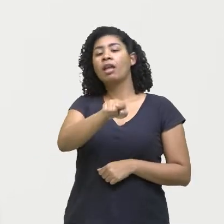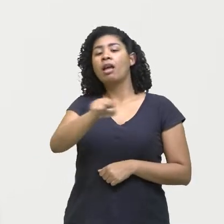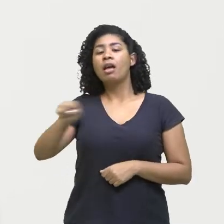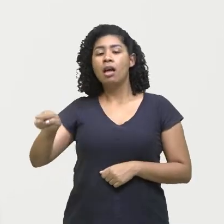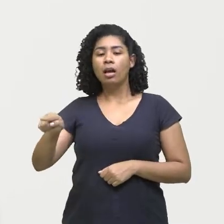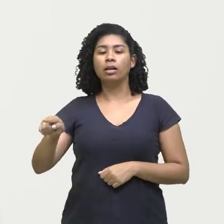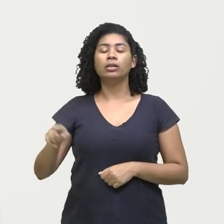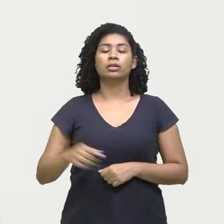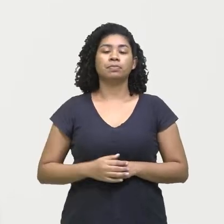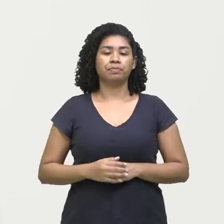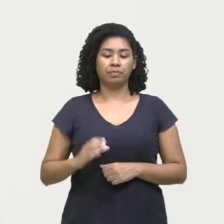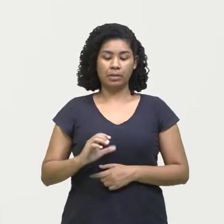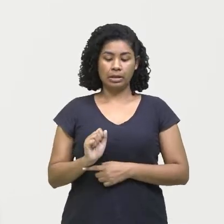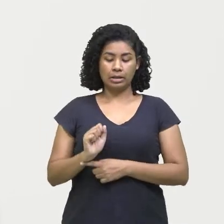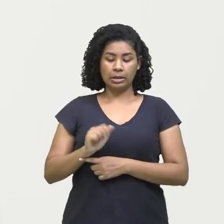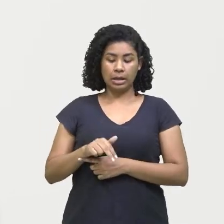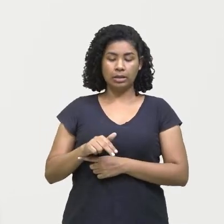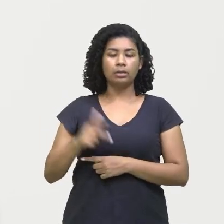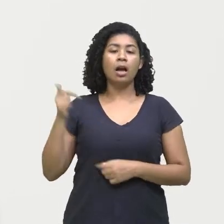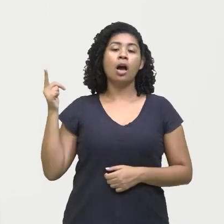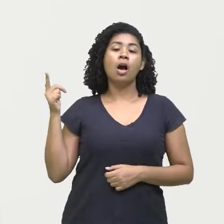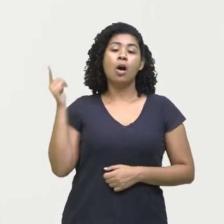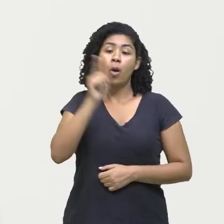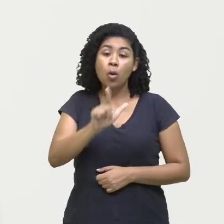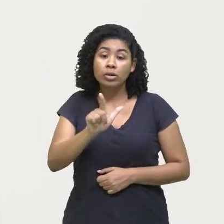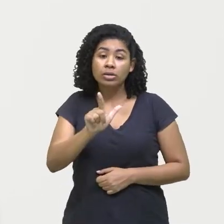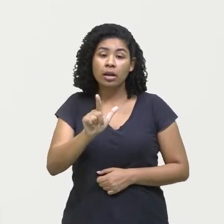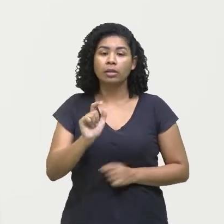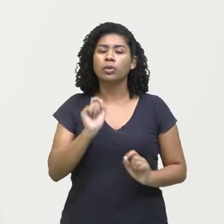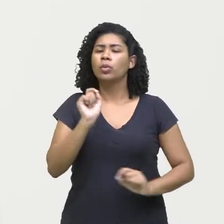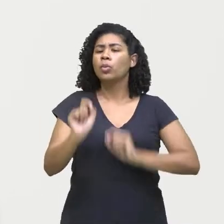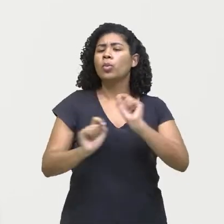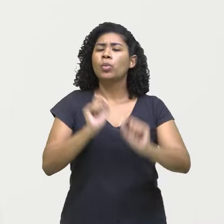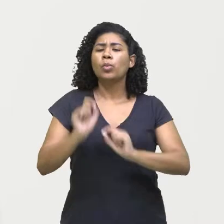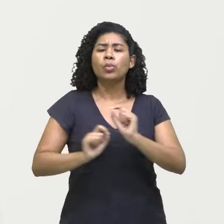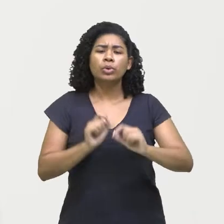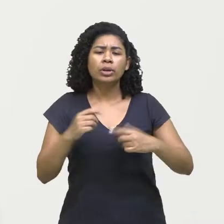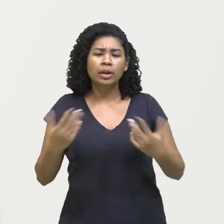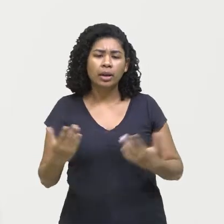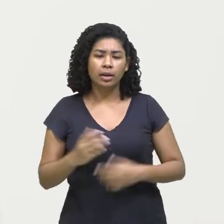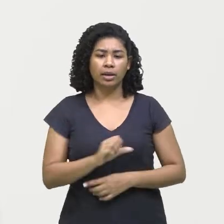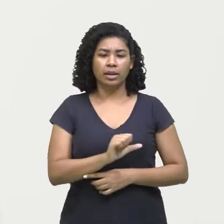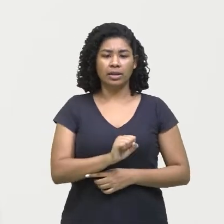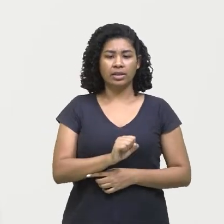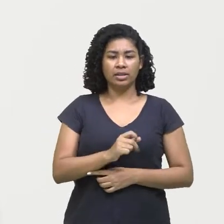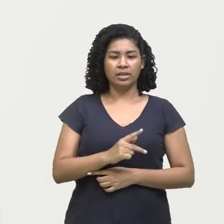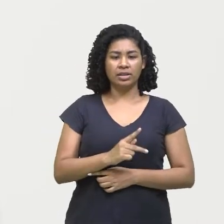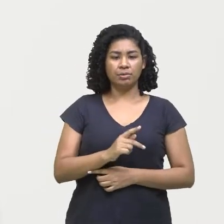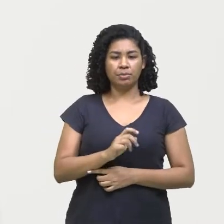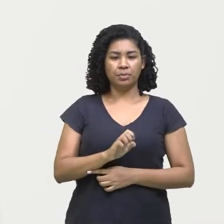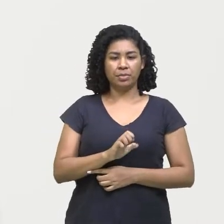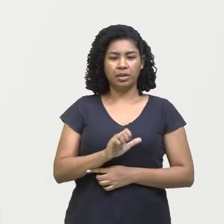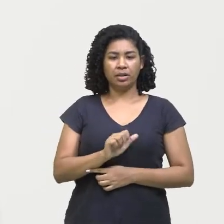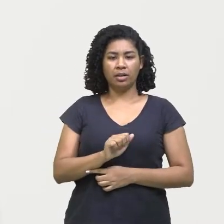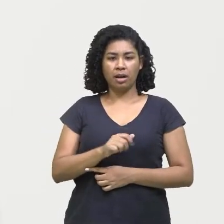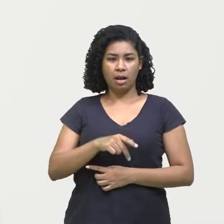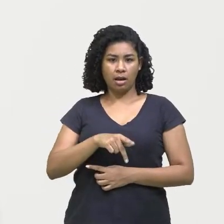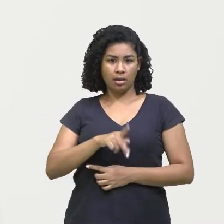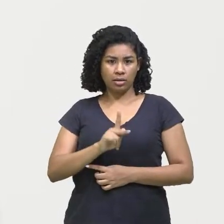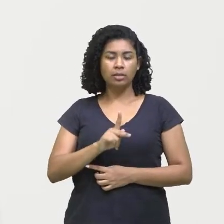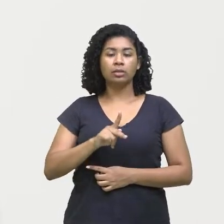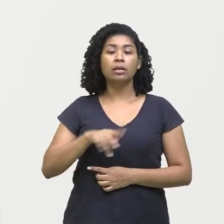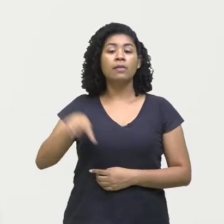quê? Speak, que é o verbo falar. Eles conseguem falar English,